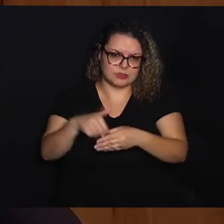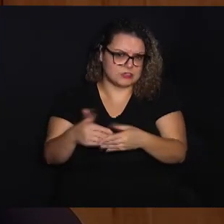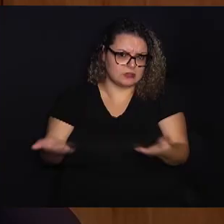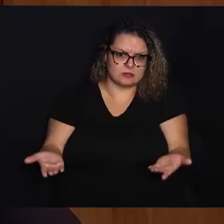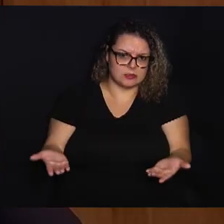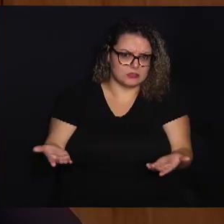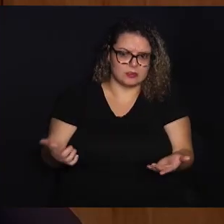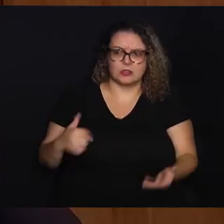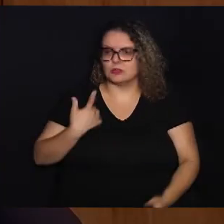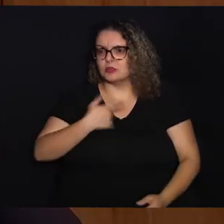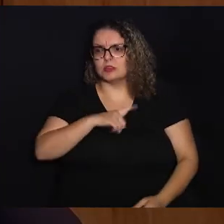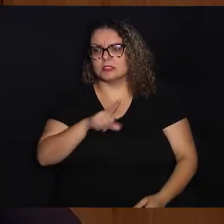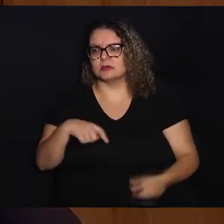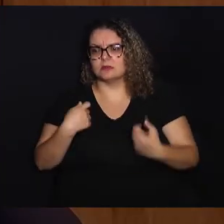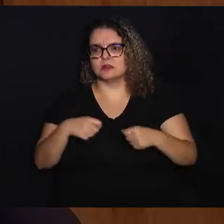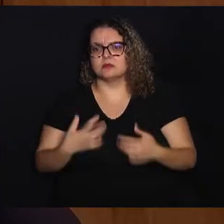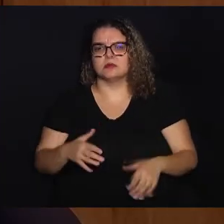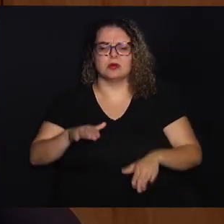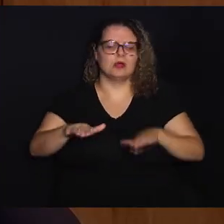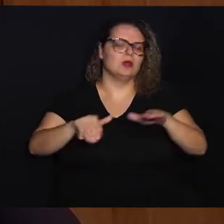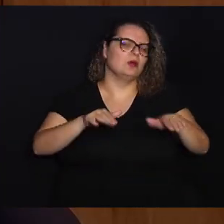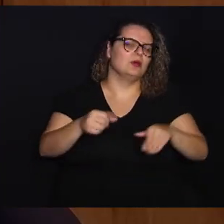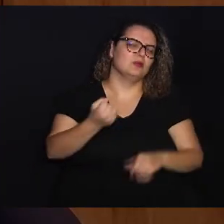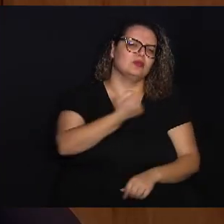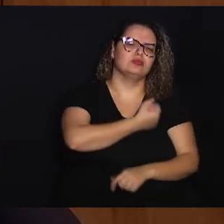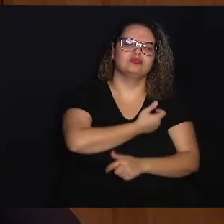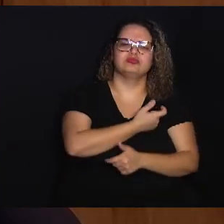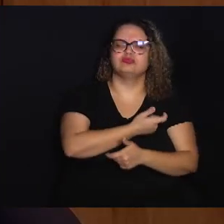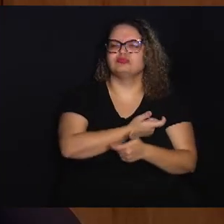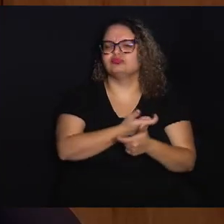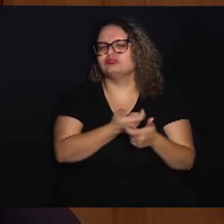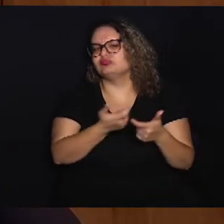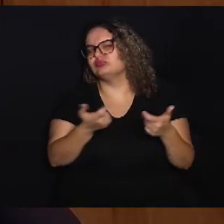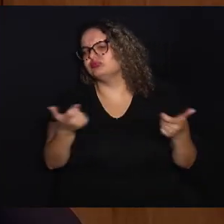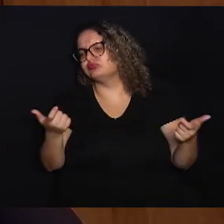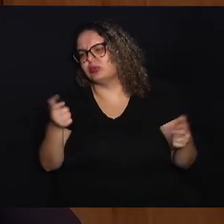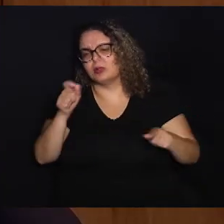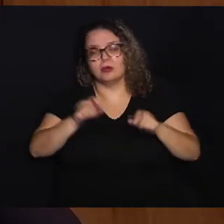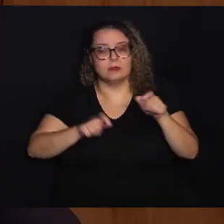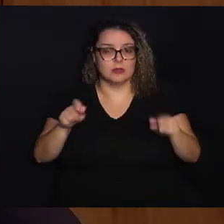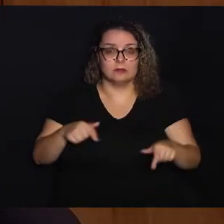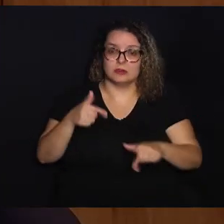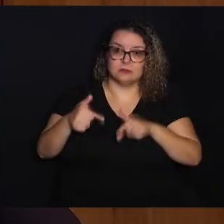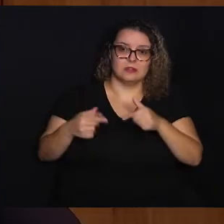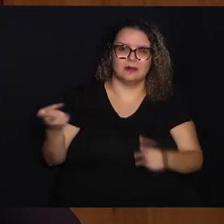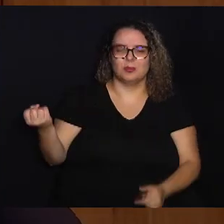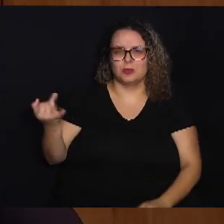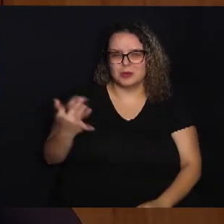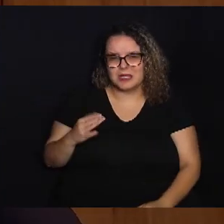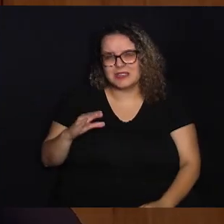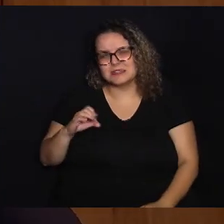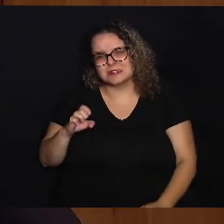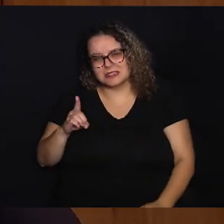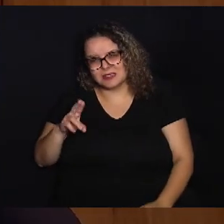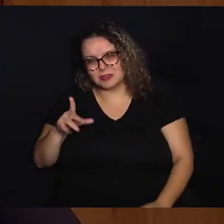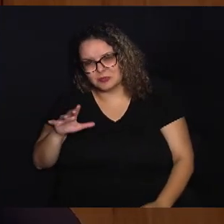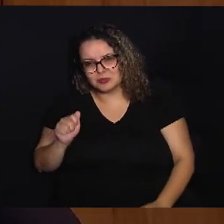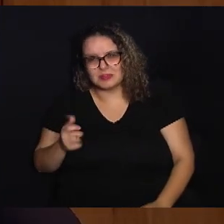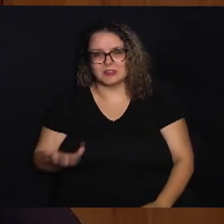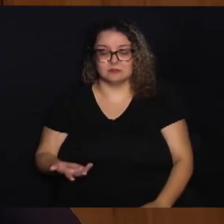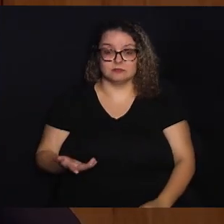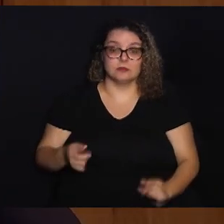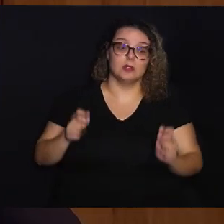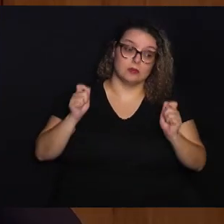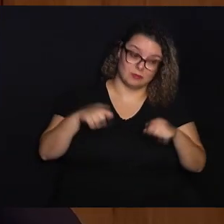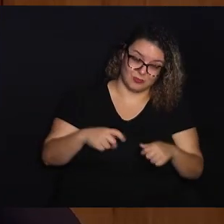não precisamos mais convocar aquele número infinito de pessoas para contar as cédulas, com possibilidade